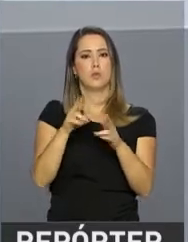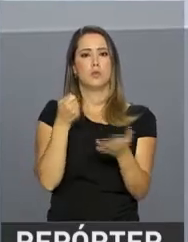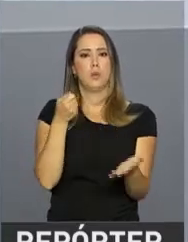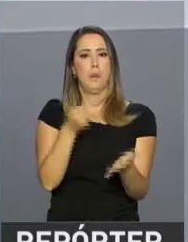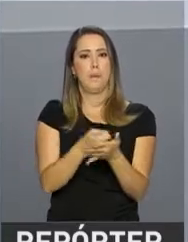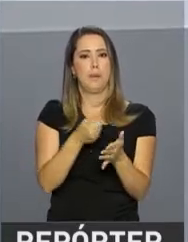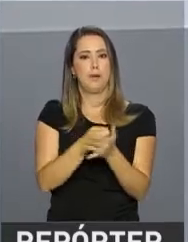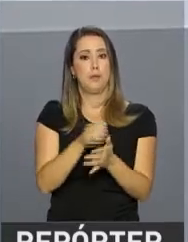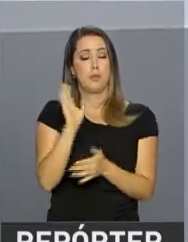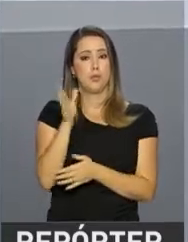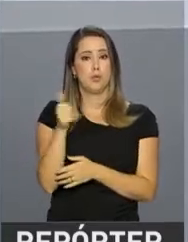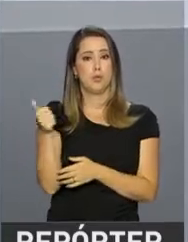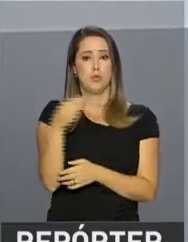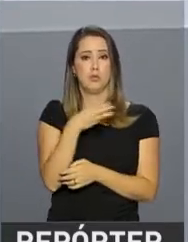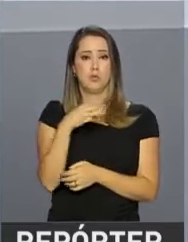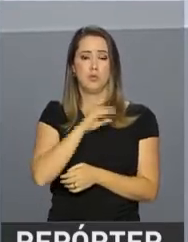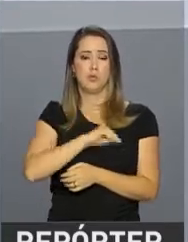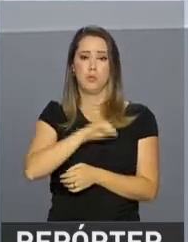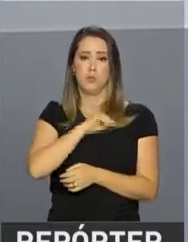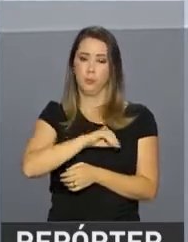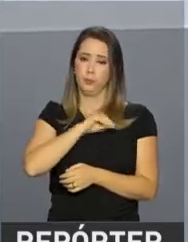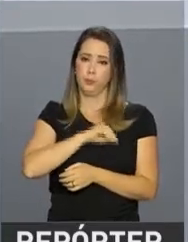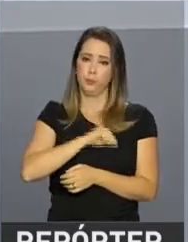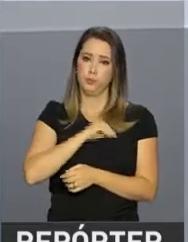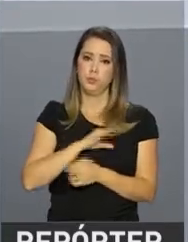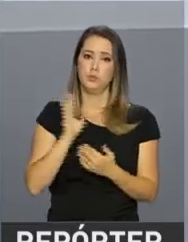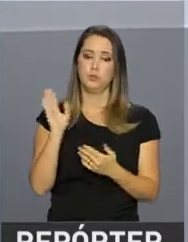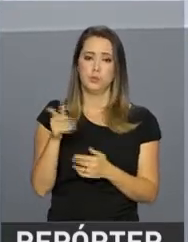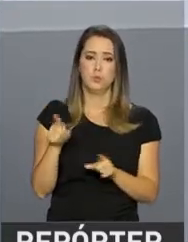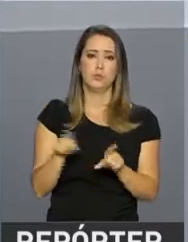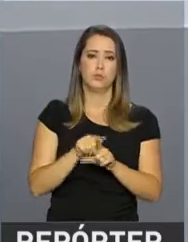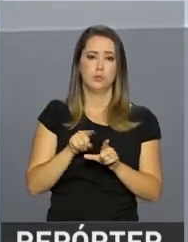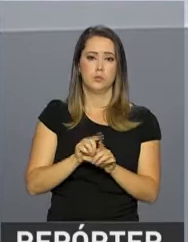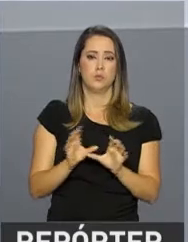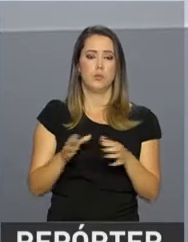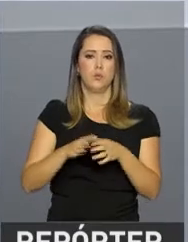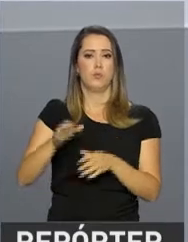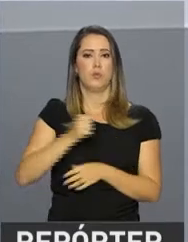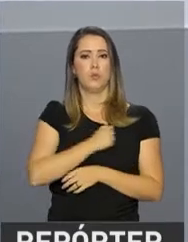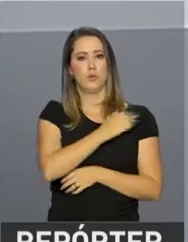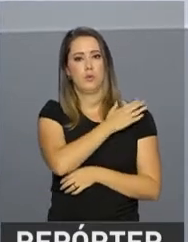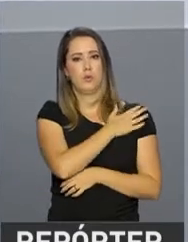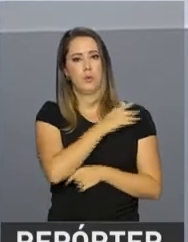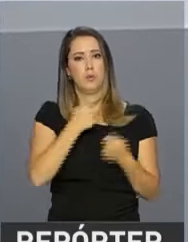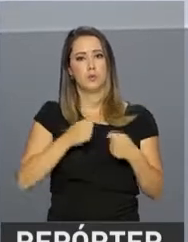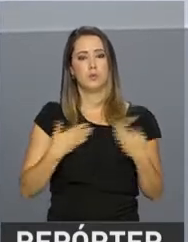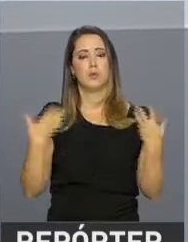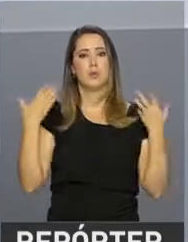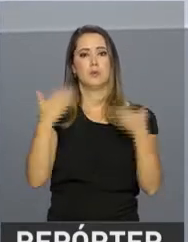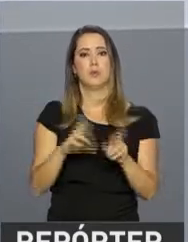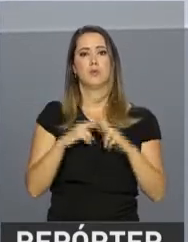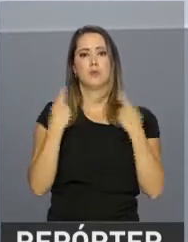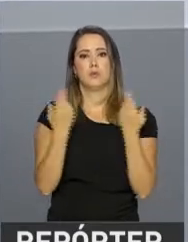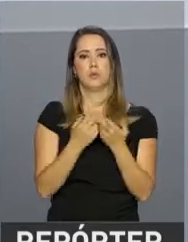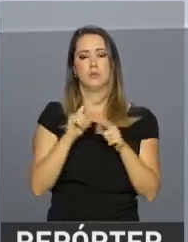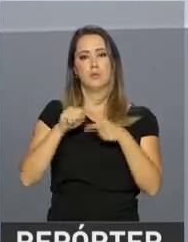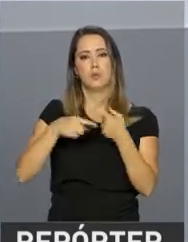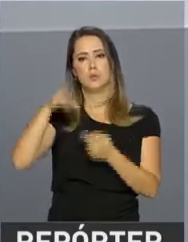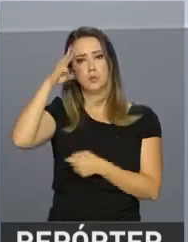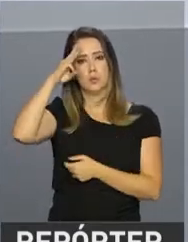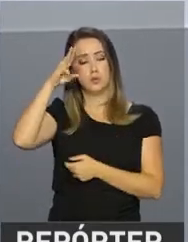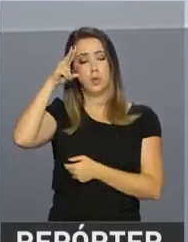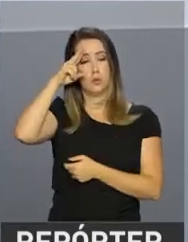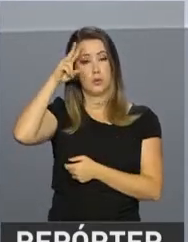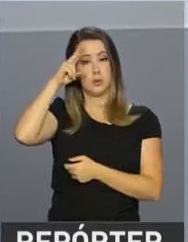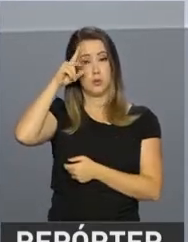o pagamento imediato do 13º dos servidores além disso o general disse que deve participar de uma reunião na próxima segunda